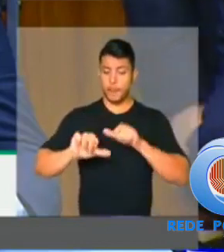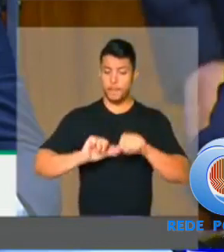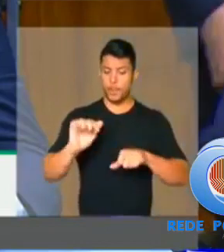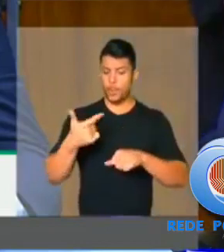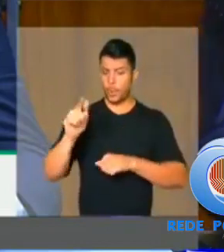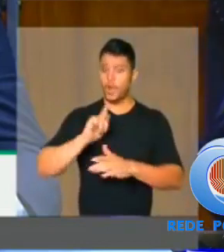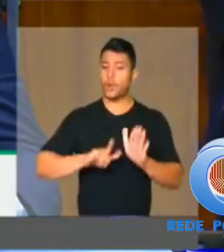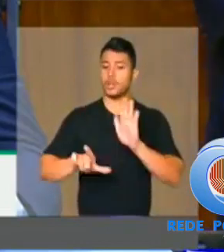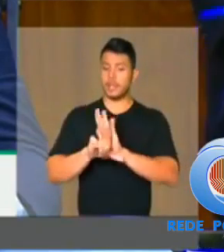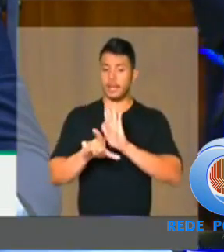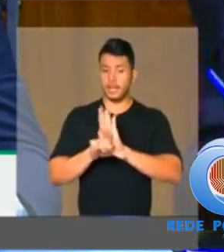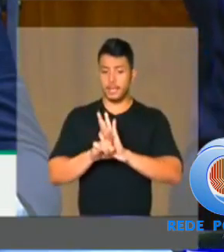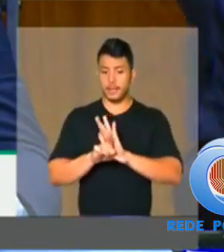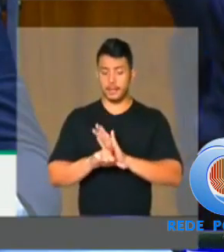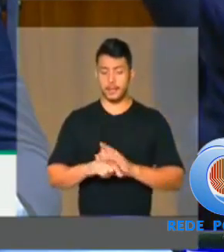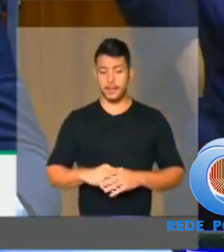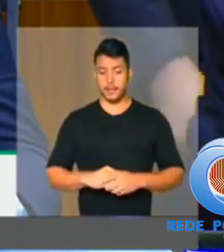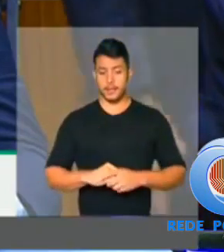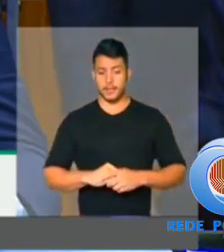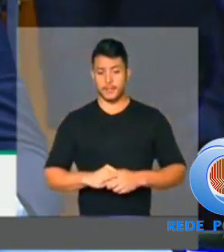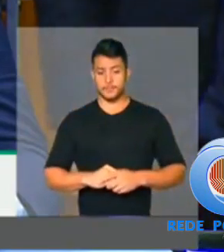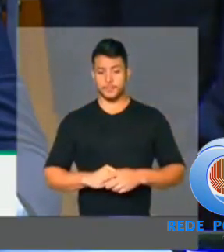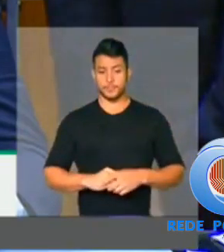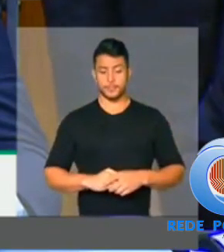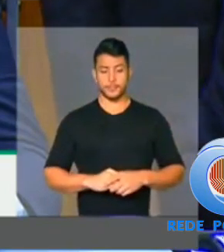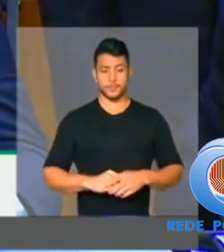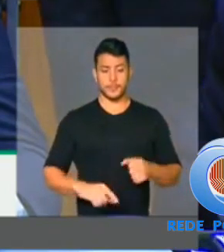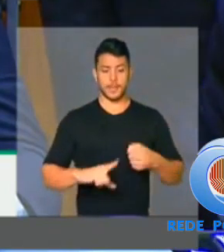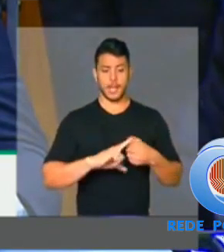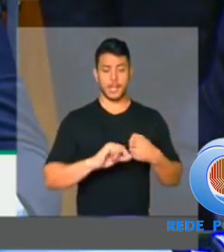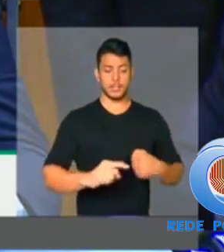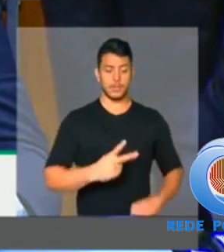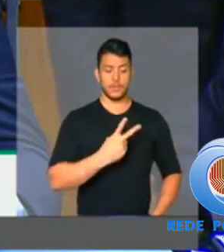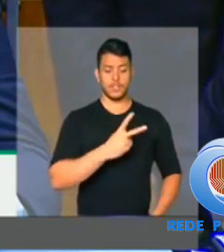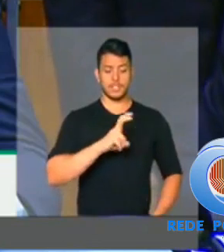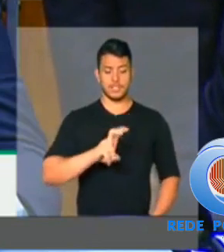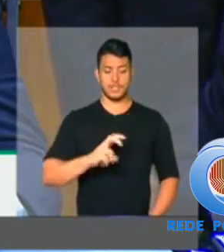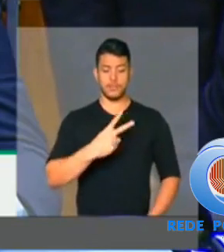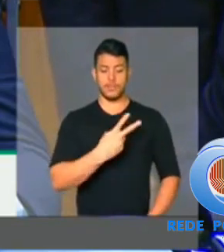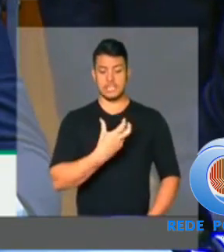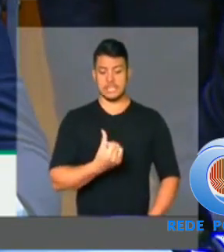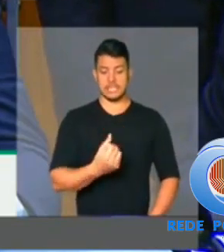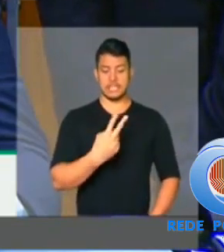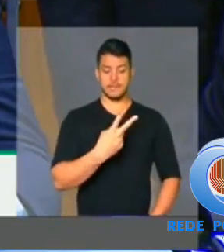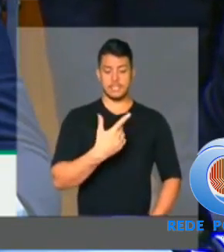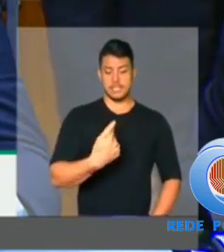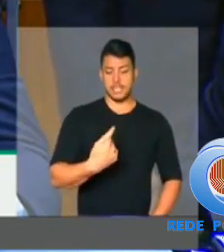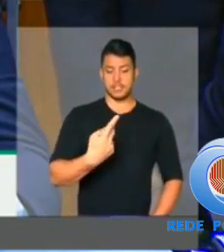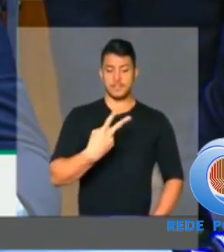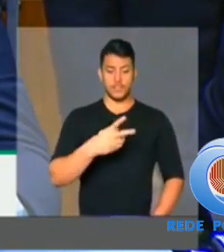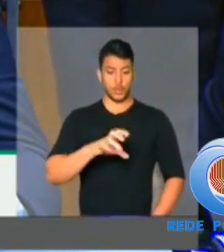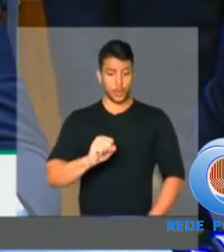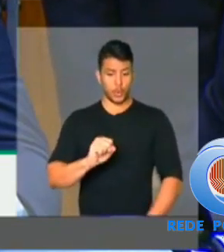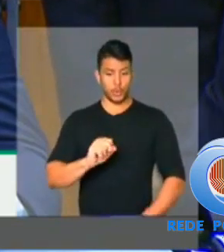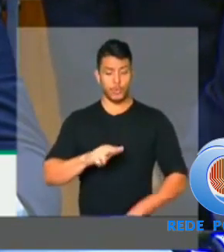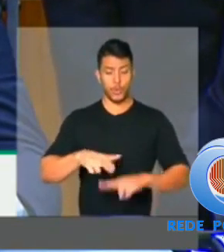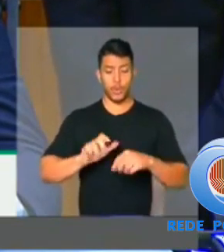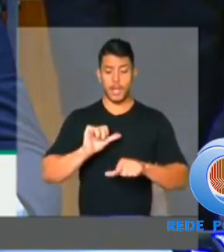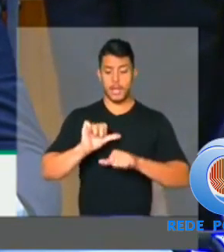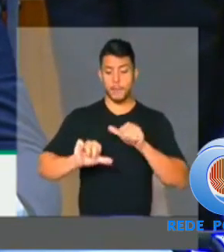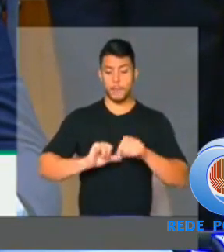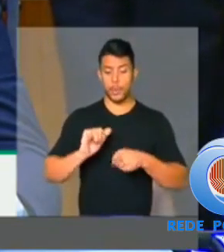da Lei 6.015, de 1973, 25, 26, 27 e 28, na parte que altera os